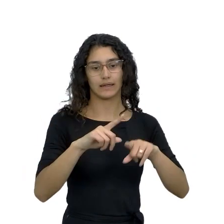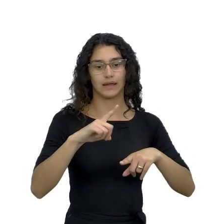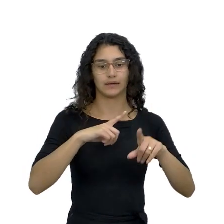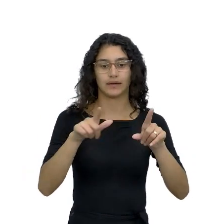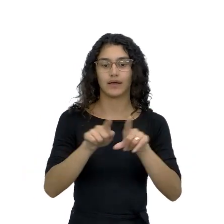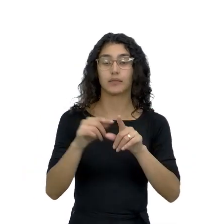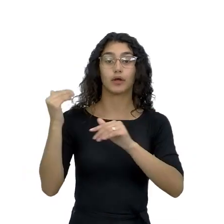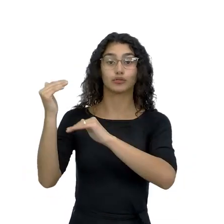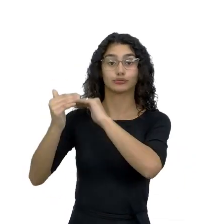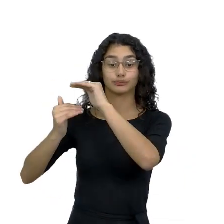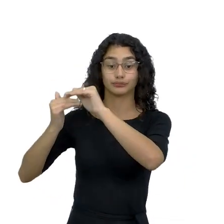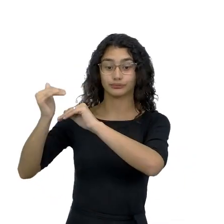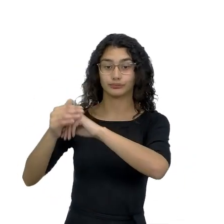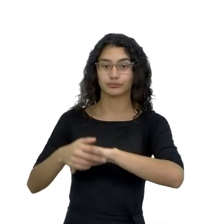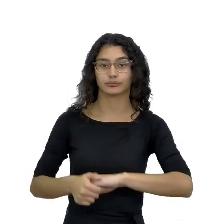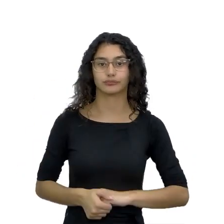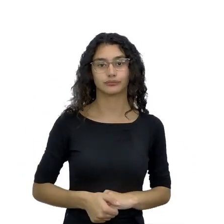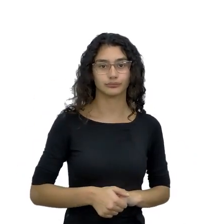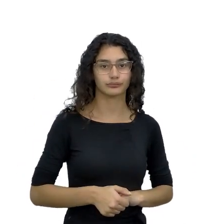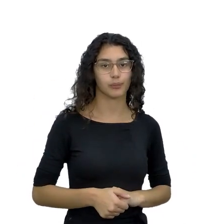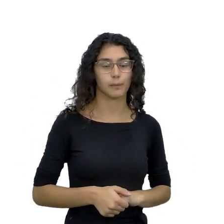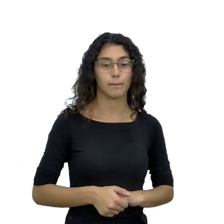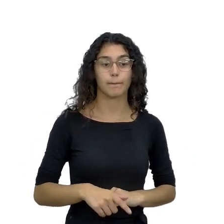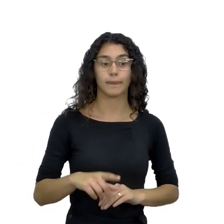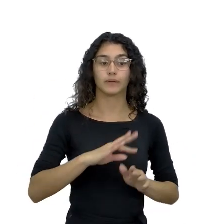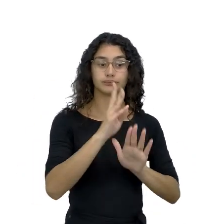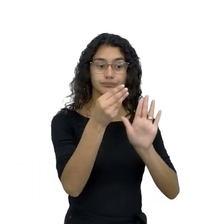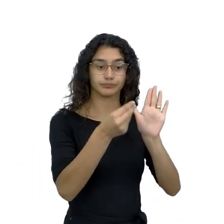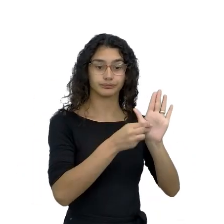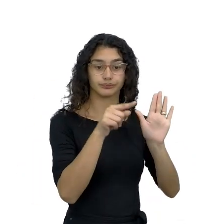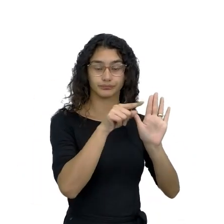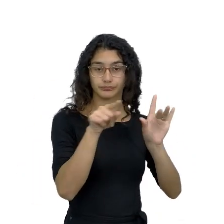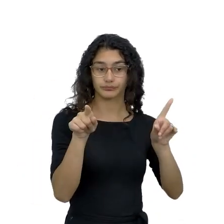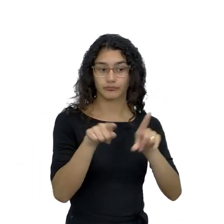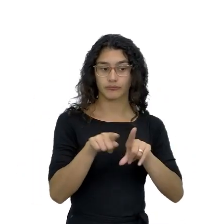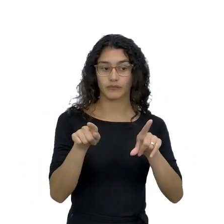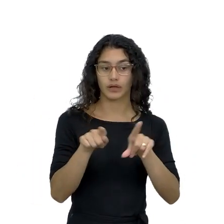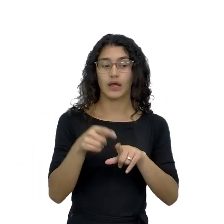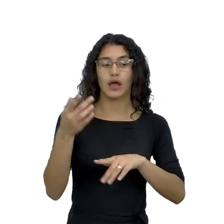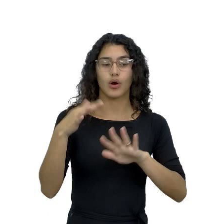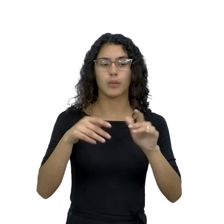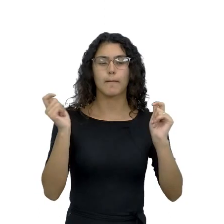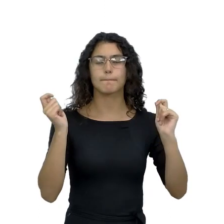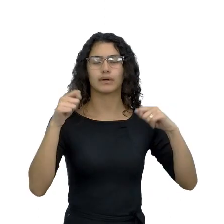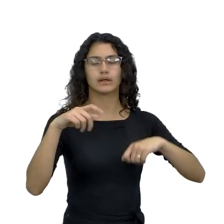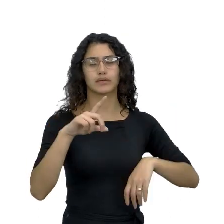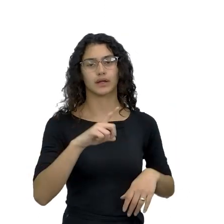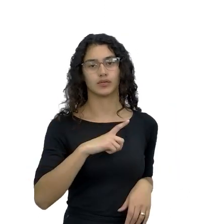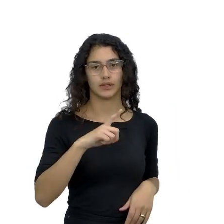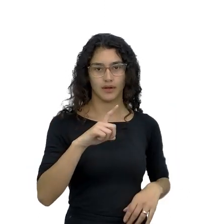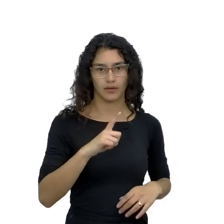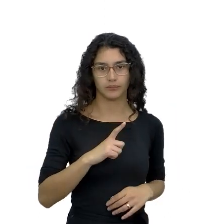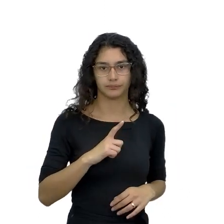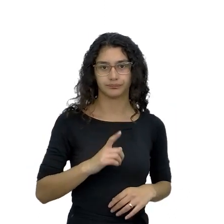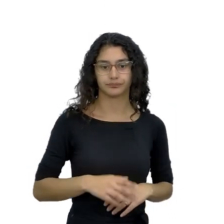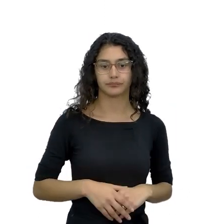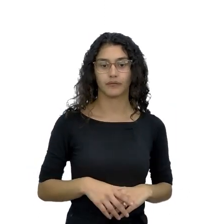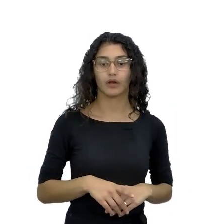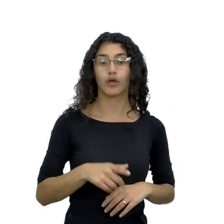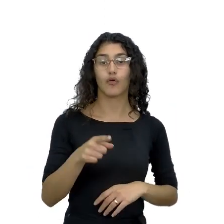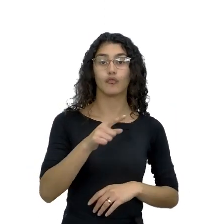esses desdobramentos. E eu deixo aqui algumas possibilidades, tá? Para